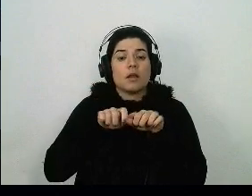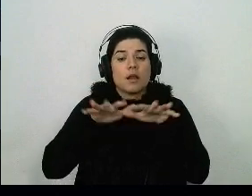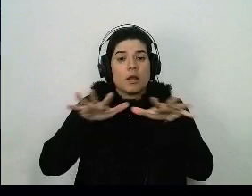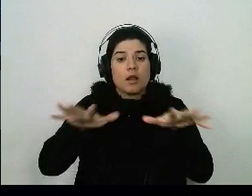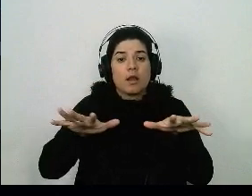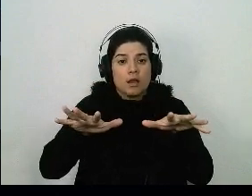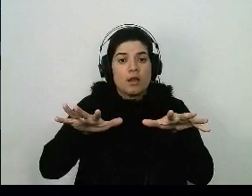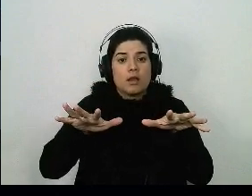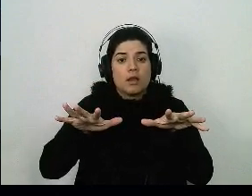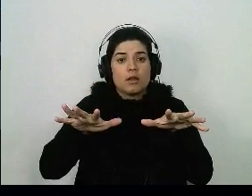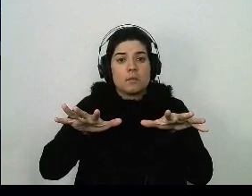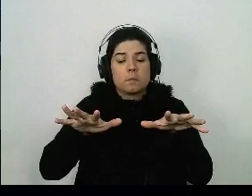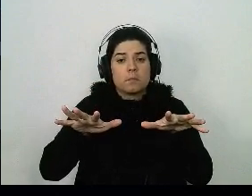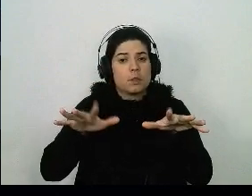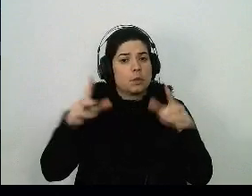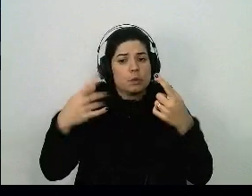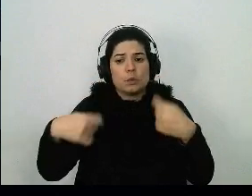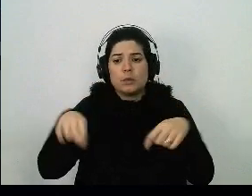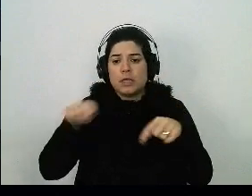a gente trabalhar com o Banco Central.